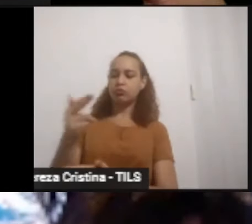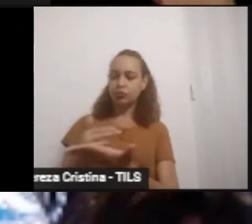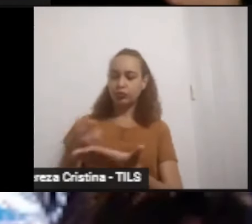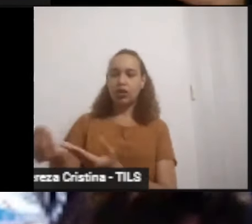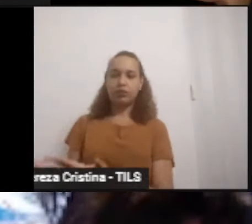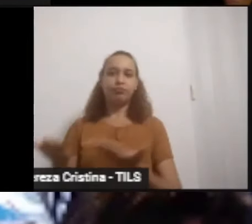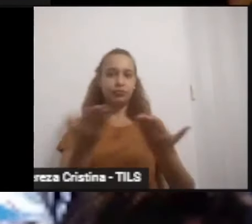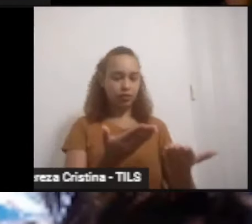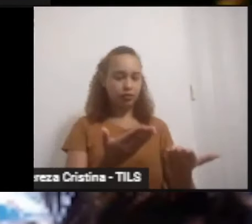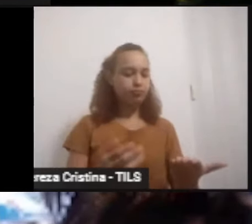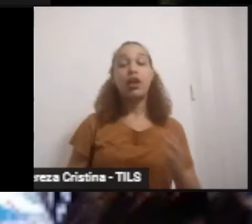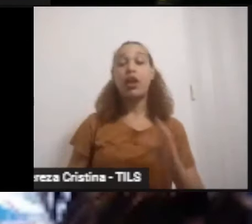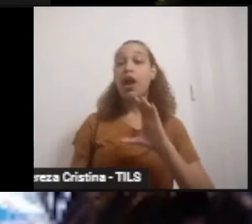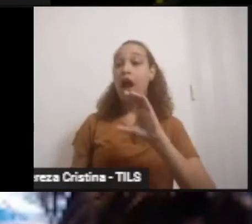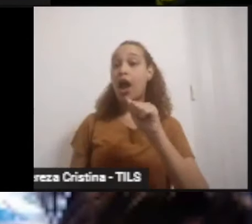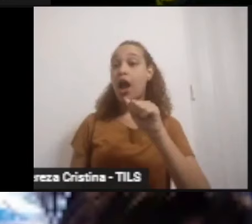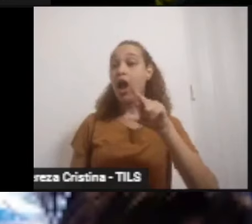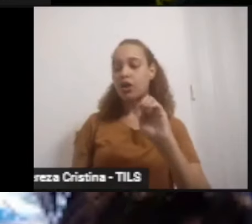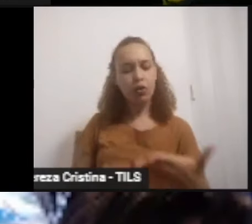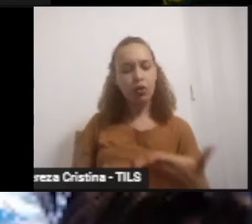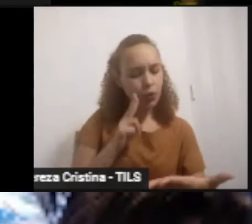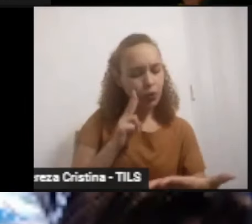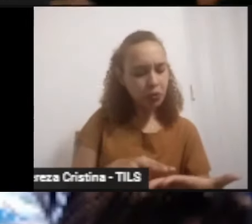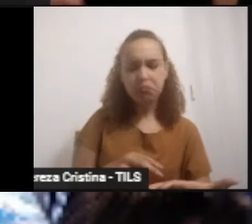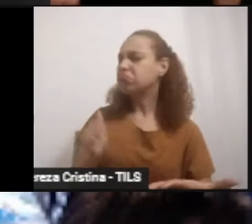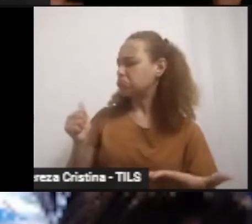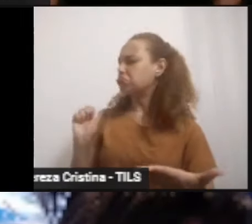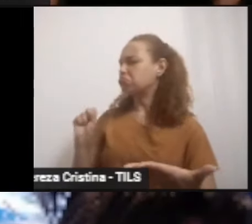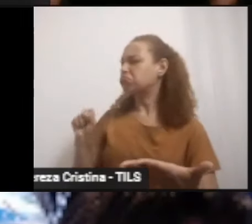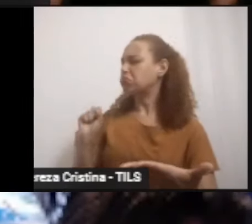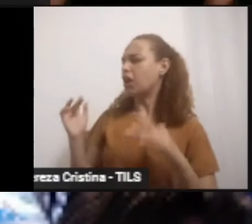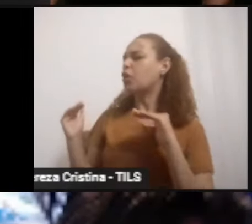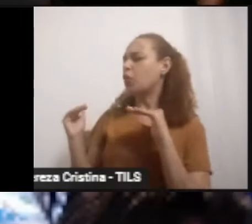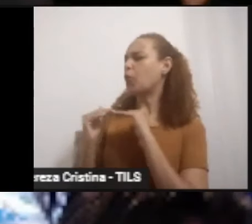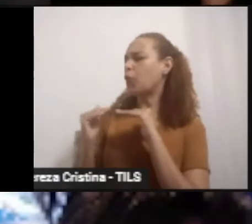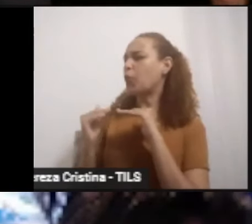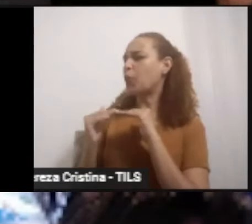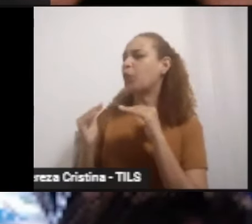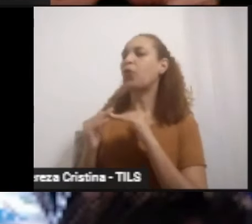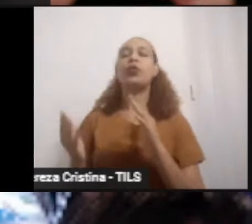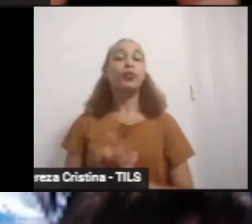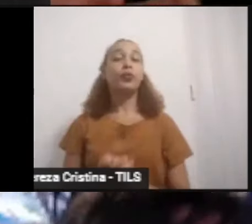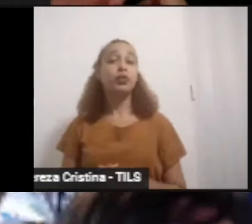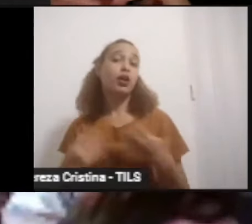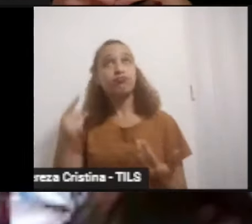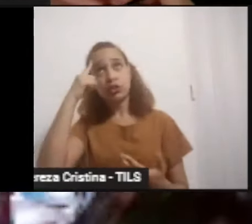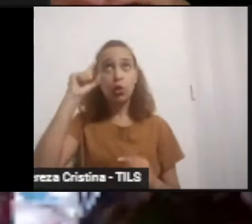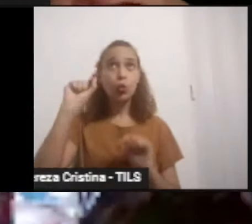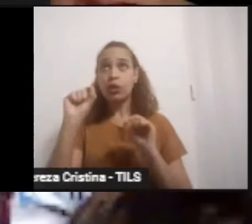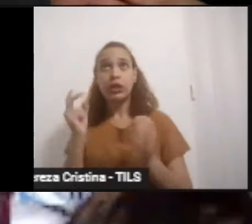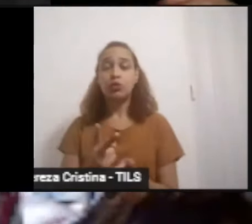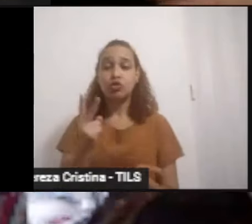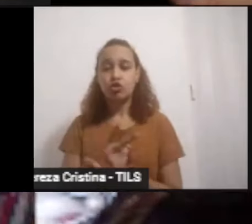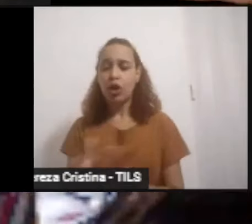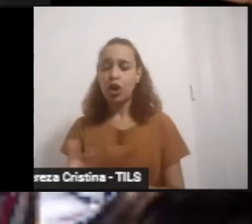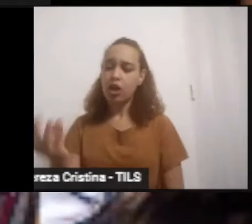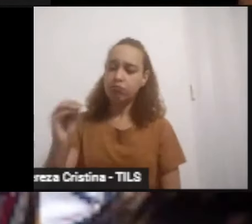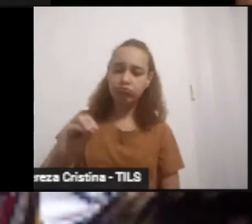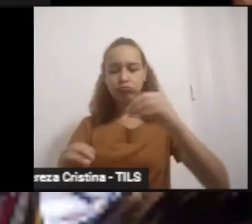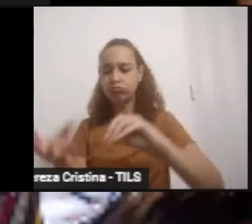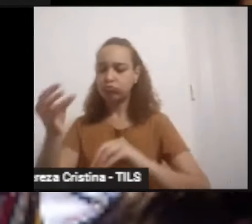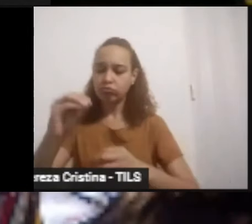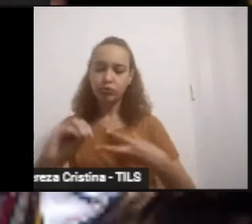aprovou, depois a gente foi para... Os rascunhos é muito para a gente definir onde que vão ficar os elementos na página, né? Porque depois que parte para a